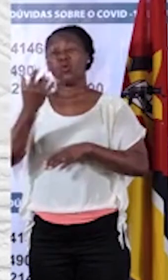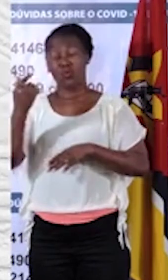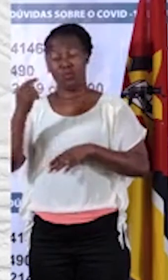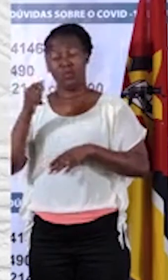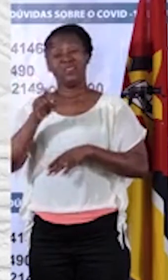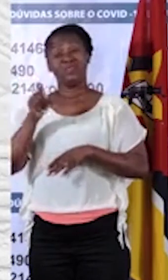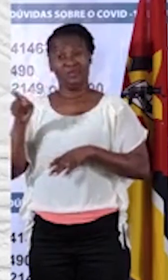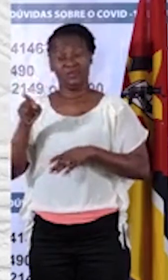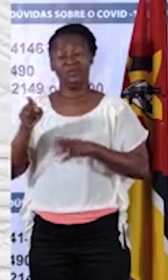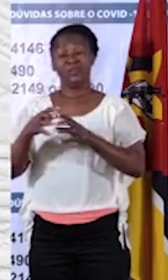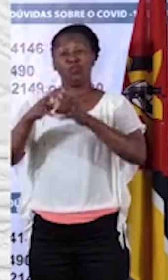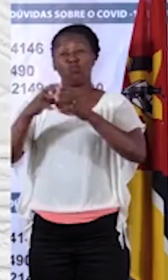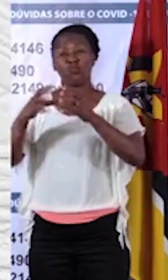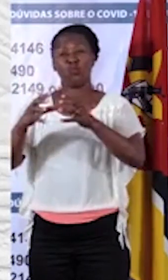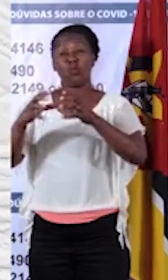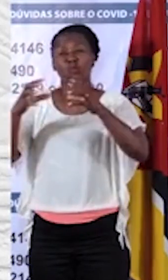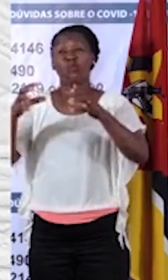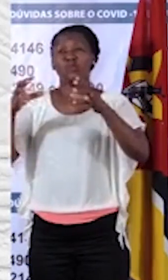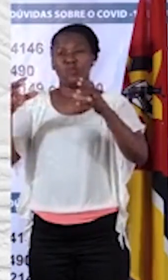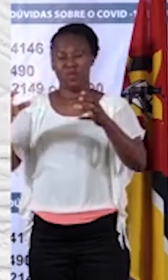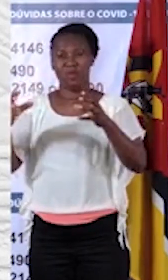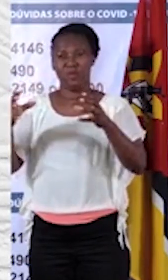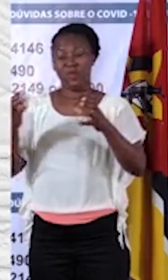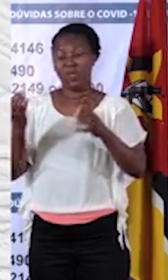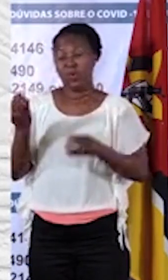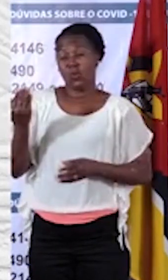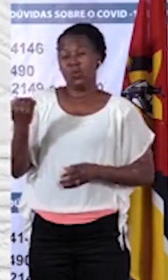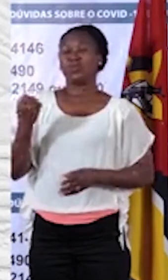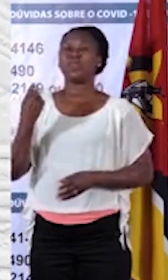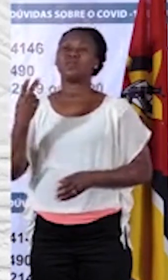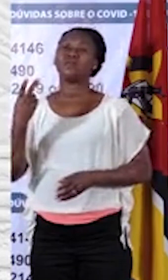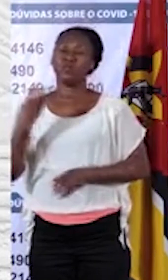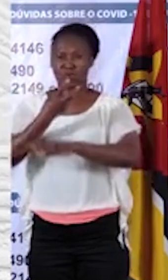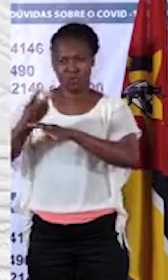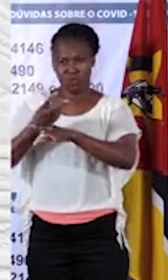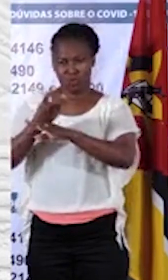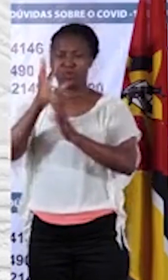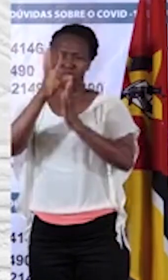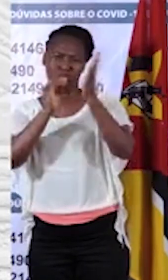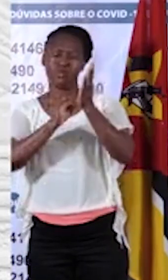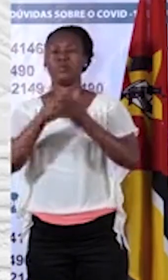aumentar de uma forma considerável, sendo que nas últimas 24 horas tínhamos um total de